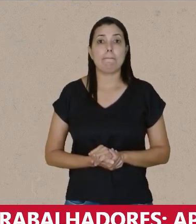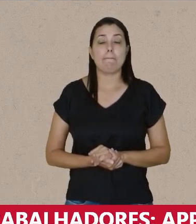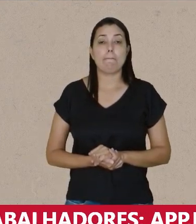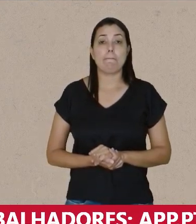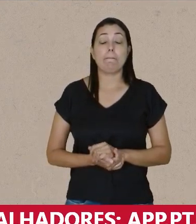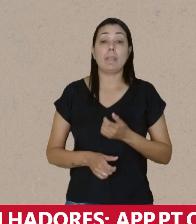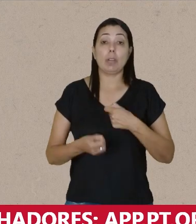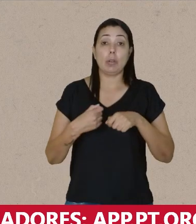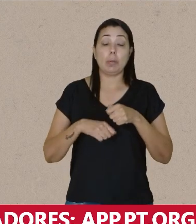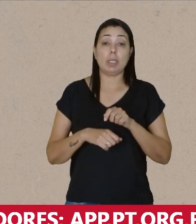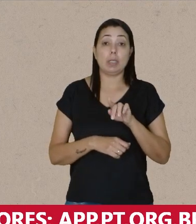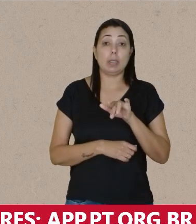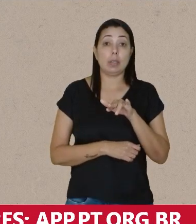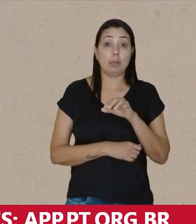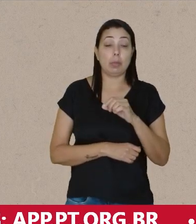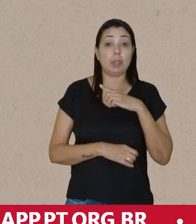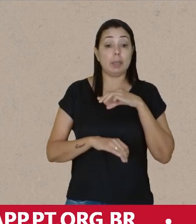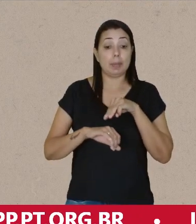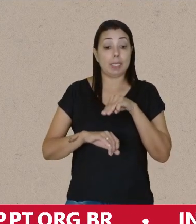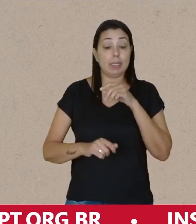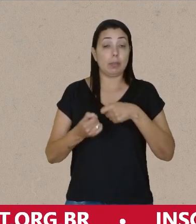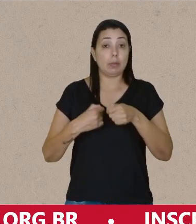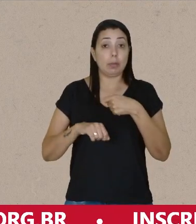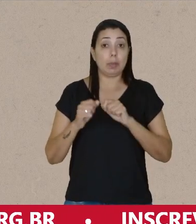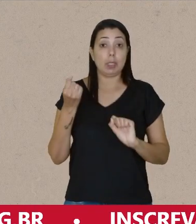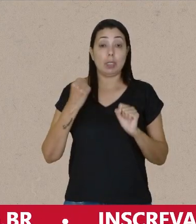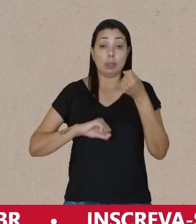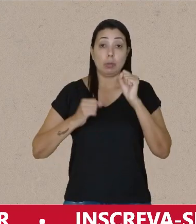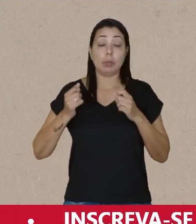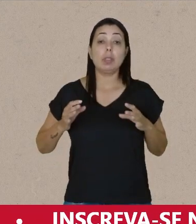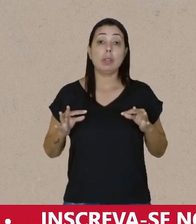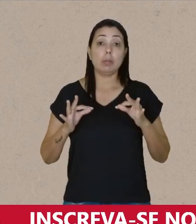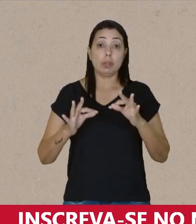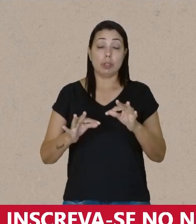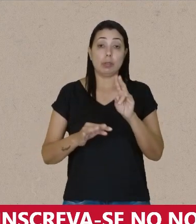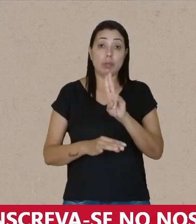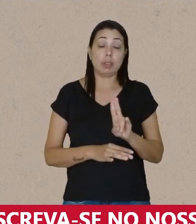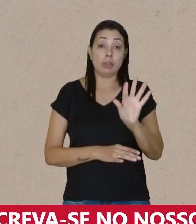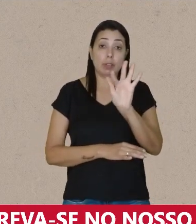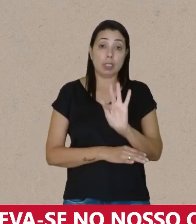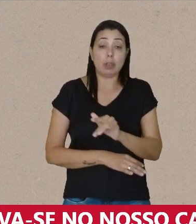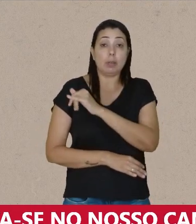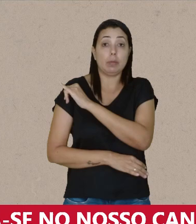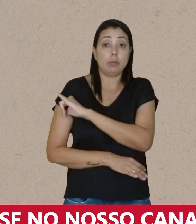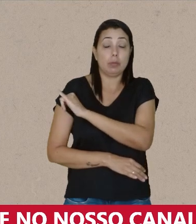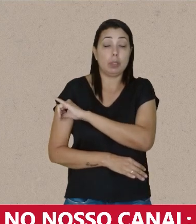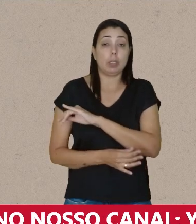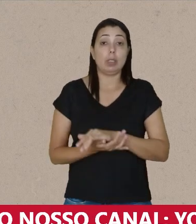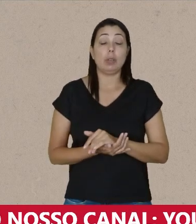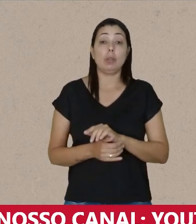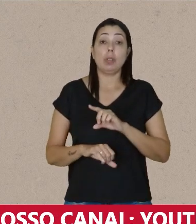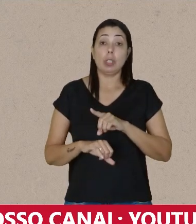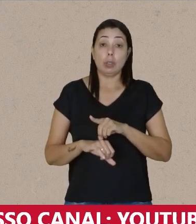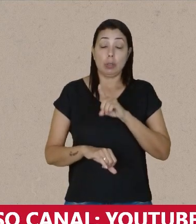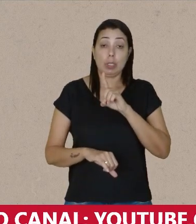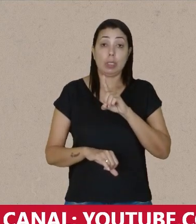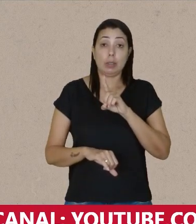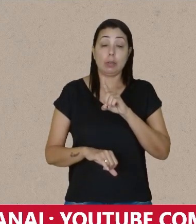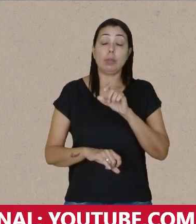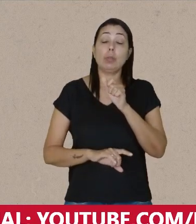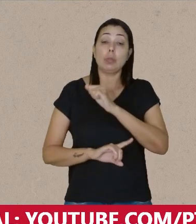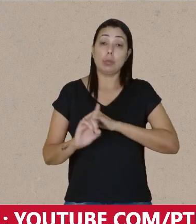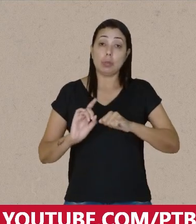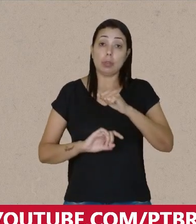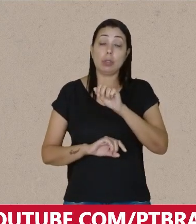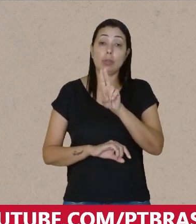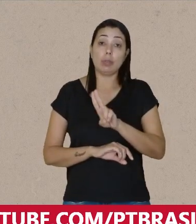O economista Bruno Moretti tem mestrado em Economia da Indústria e da Tecnologia pela Universidade Federal do Rio de Janeiro e doutorado e pós-doutorado em Sociologia